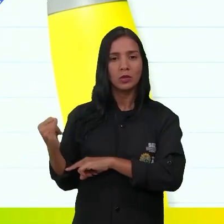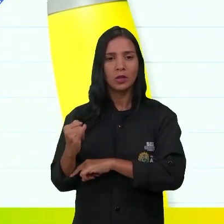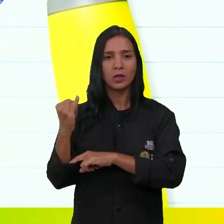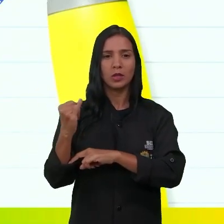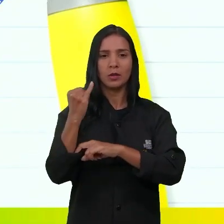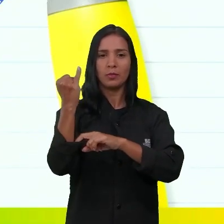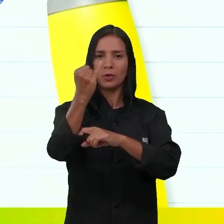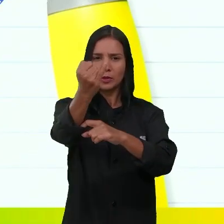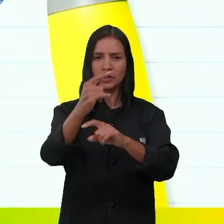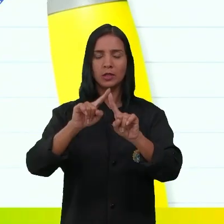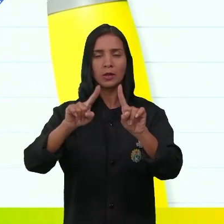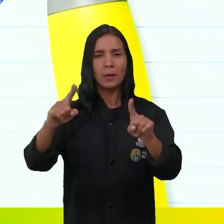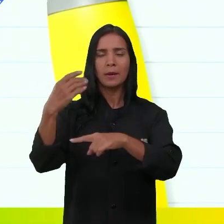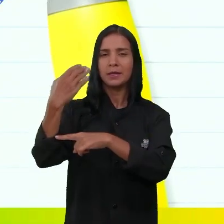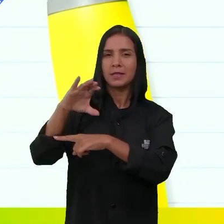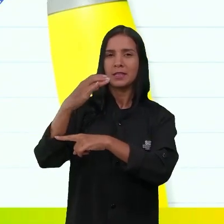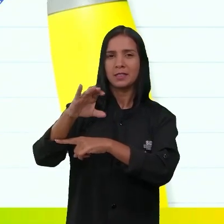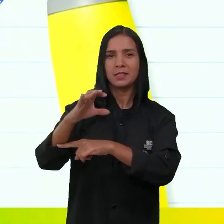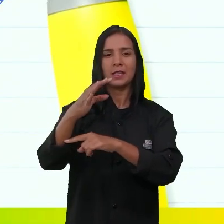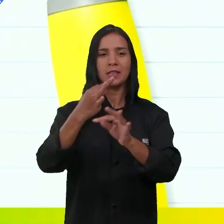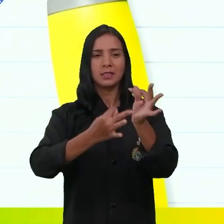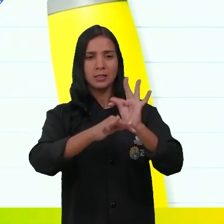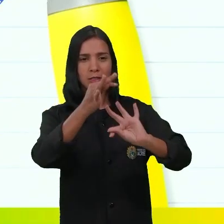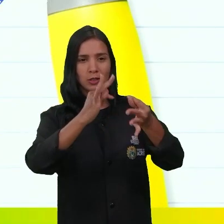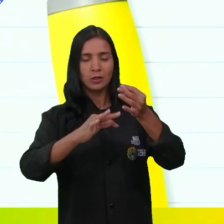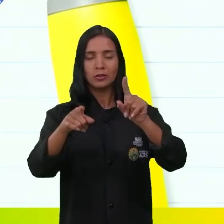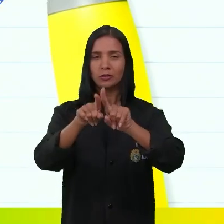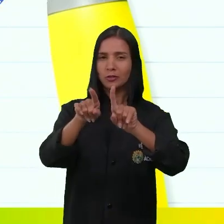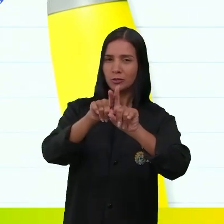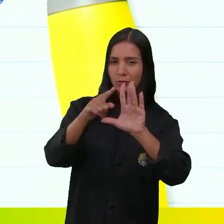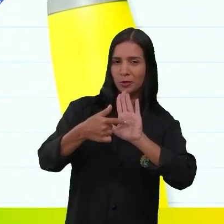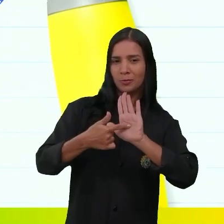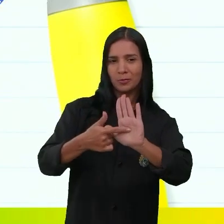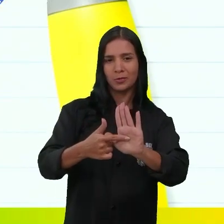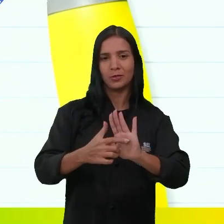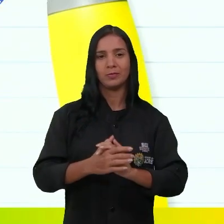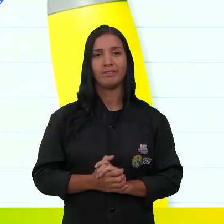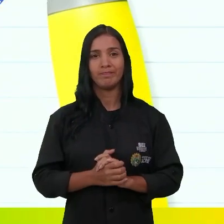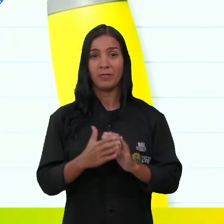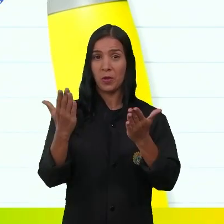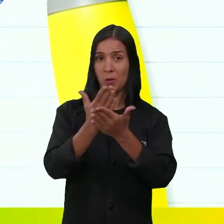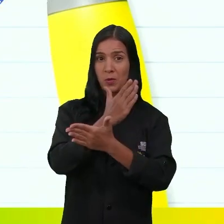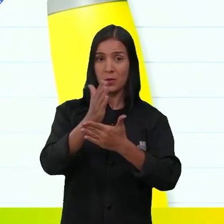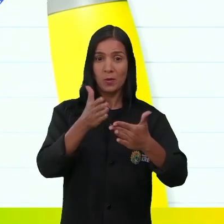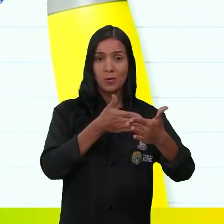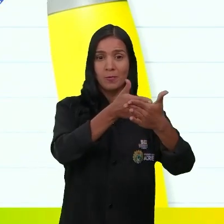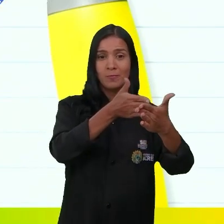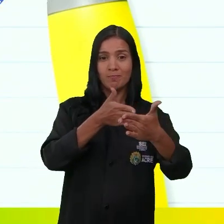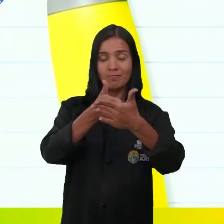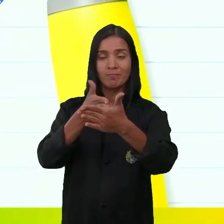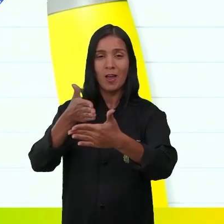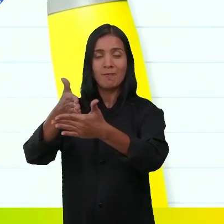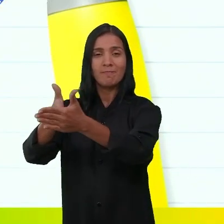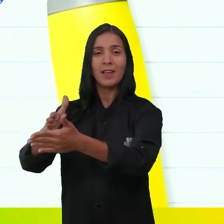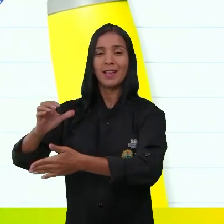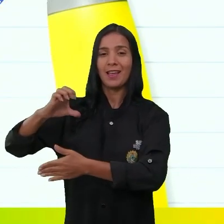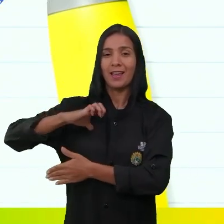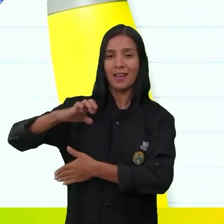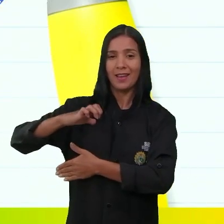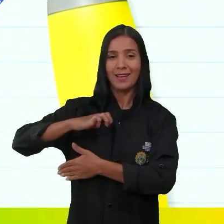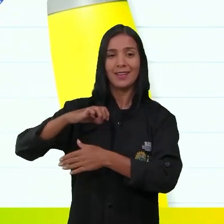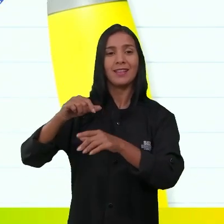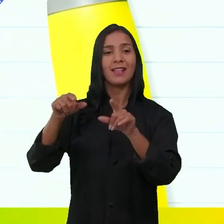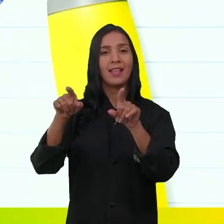contemporânea apresentam. Os impasses éticos não são apenas teóricos, mas refletem